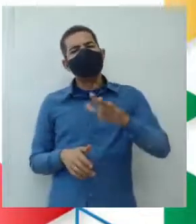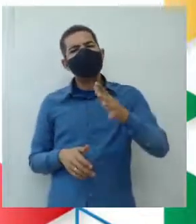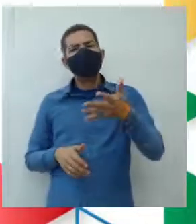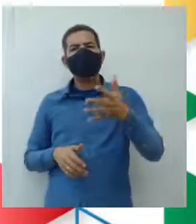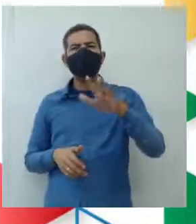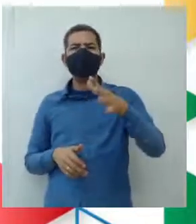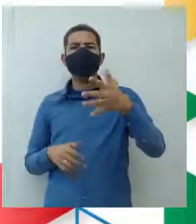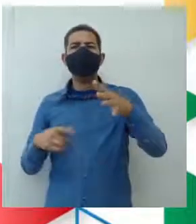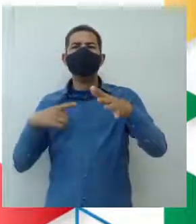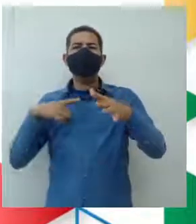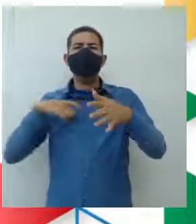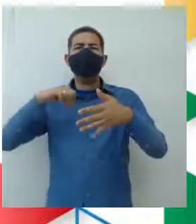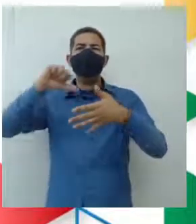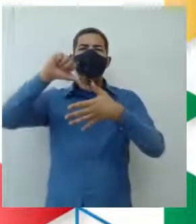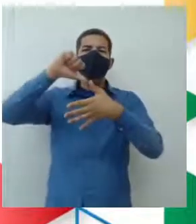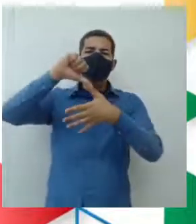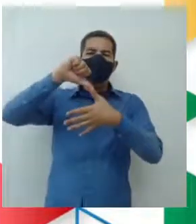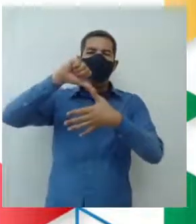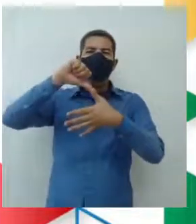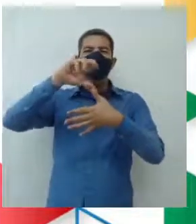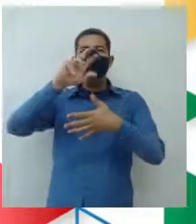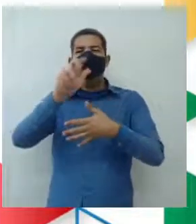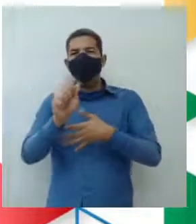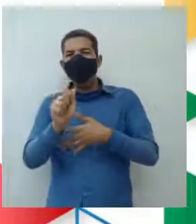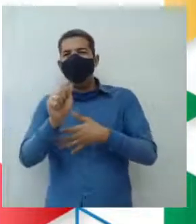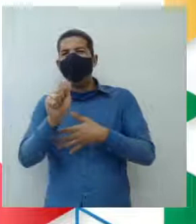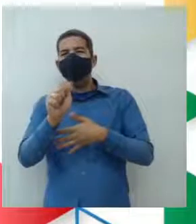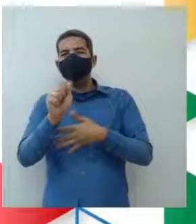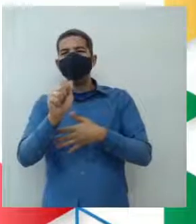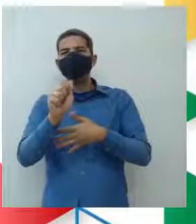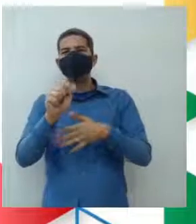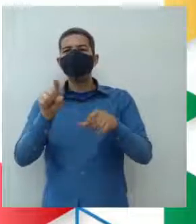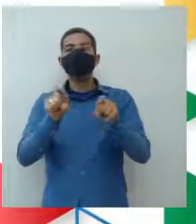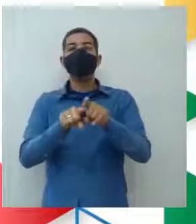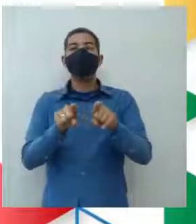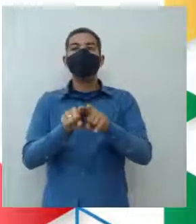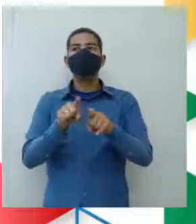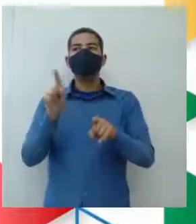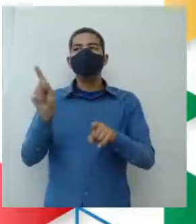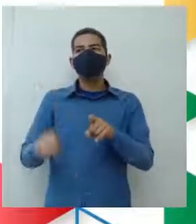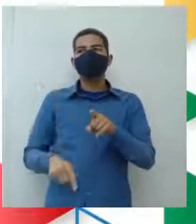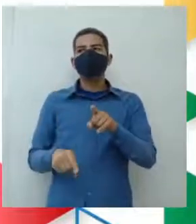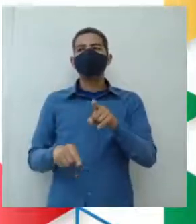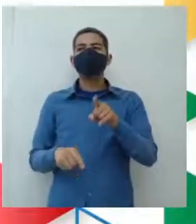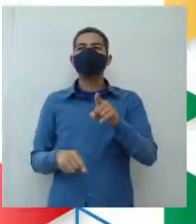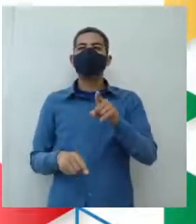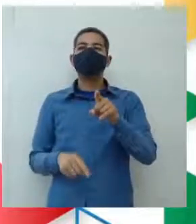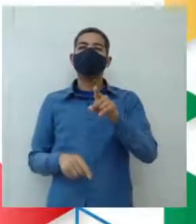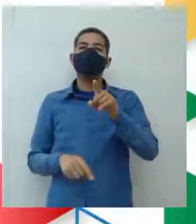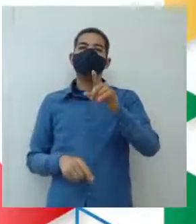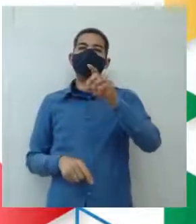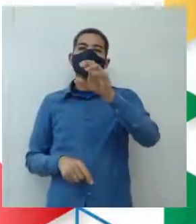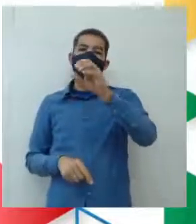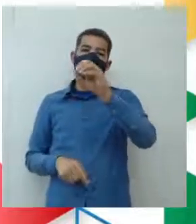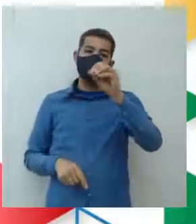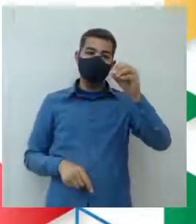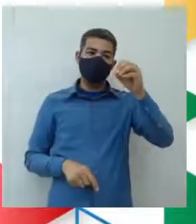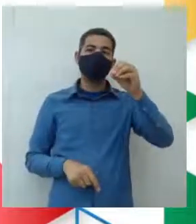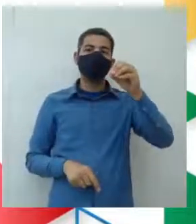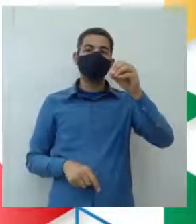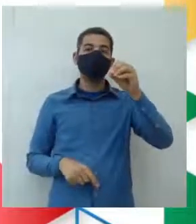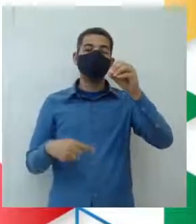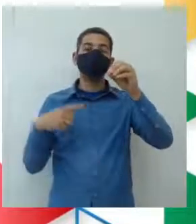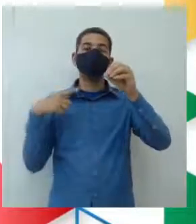do Sul, a gente encontra na África e também na região do Extremo Oriente, na parte da